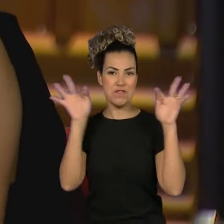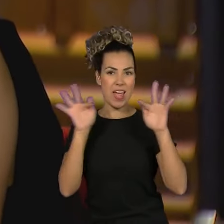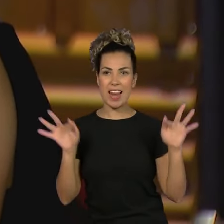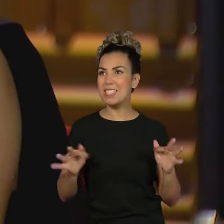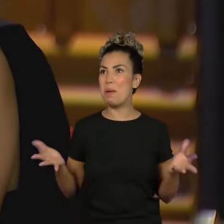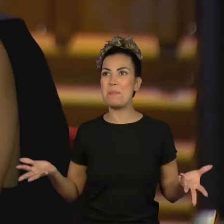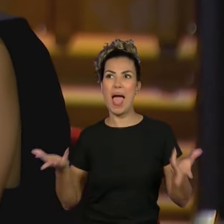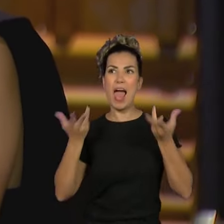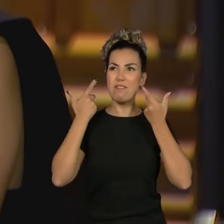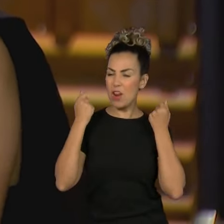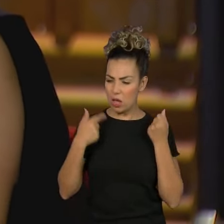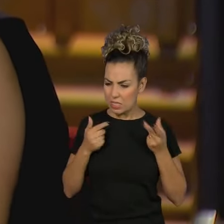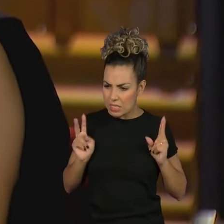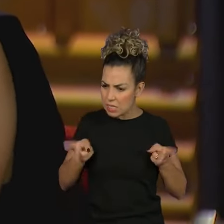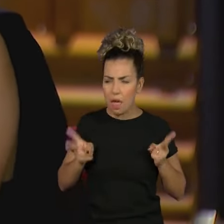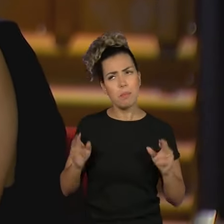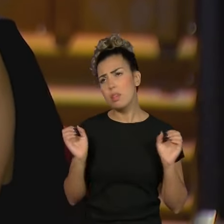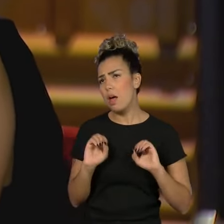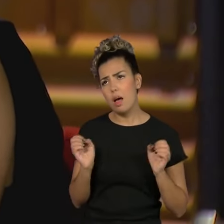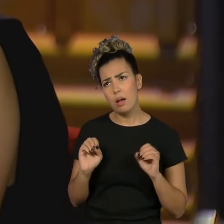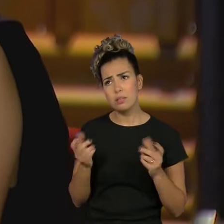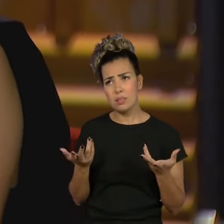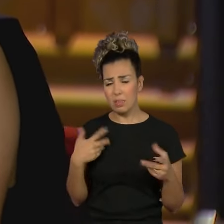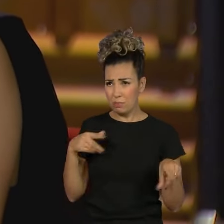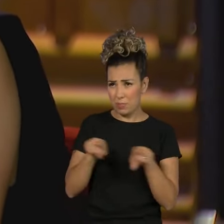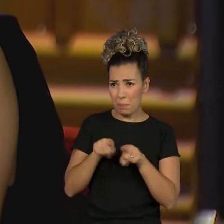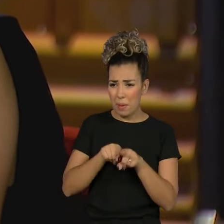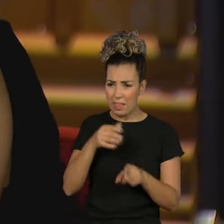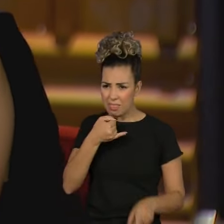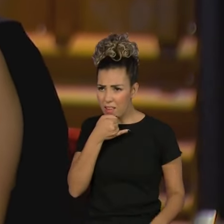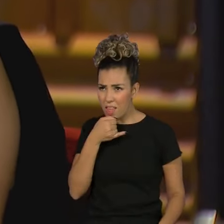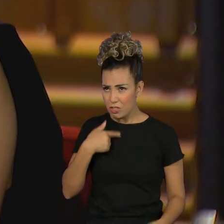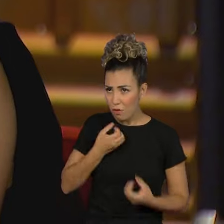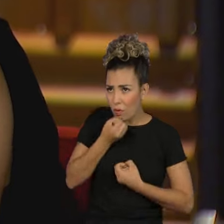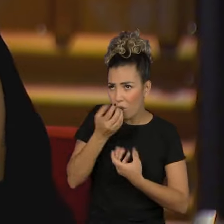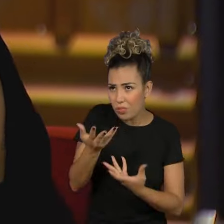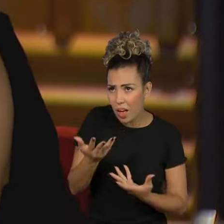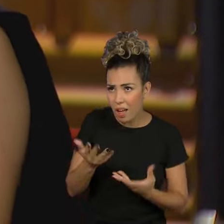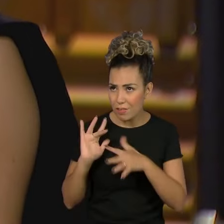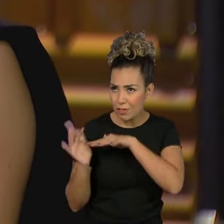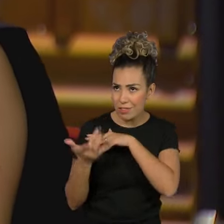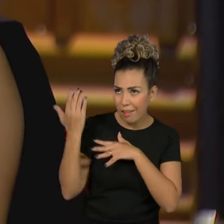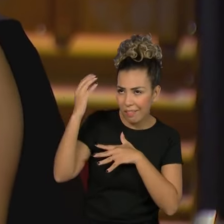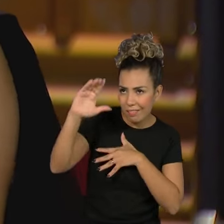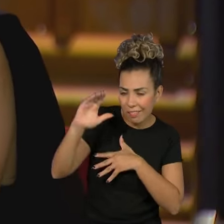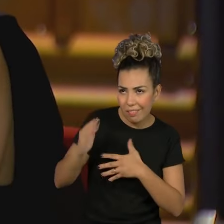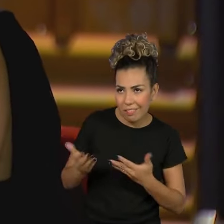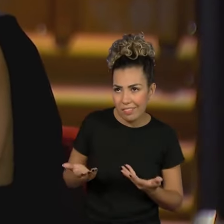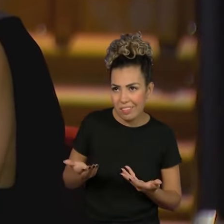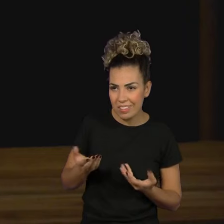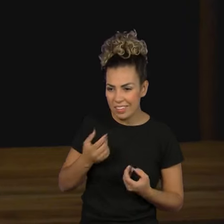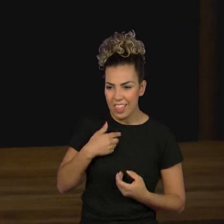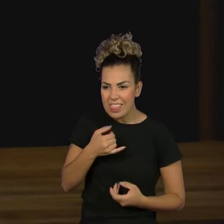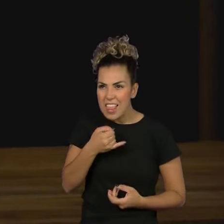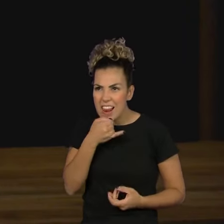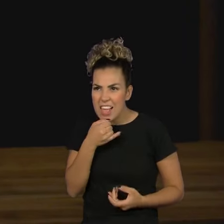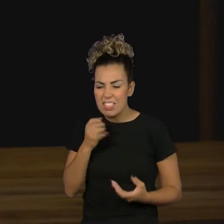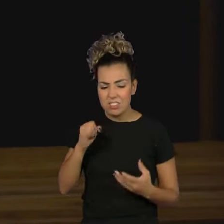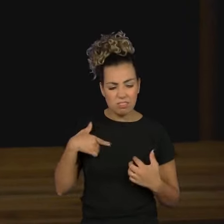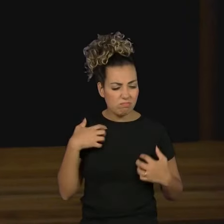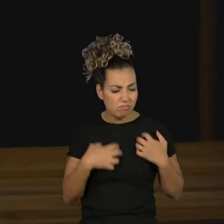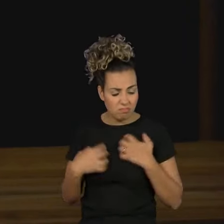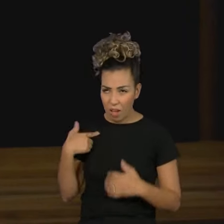Maravilhas sim eh então eu vou também contar para vocês as minhas tristezas nas redes sociais também vou contar se os meus meus